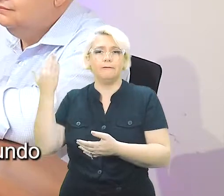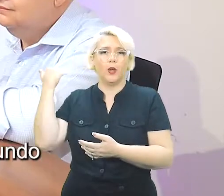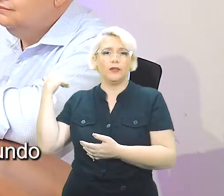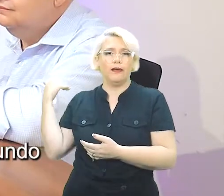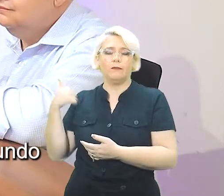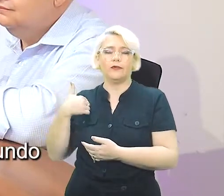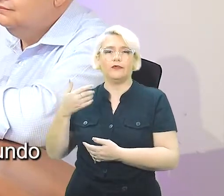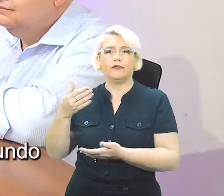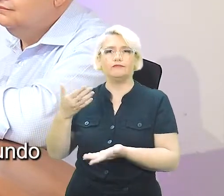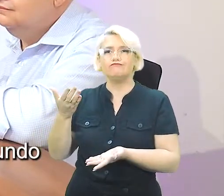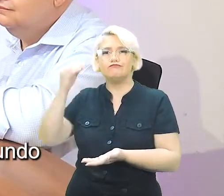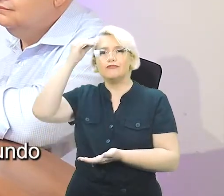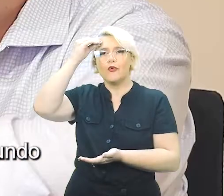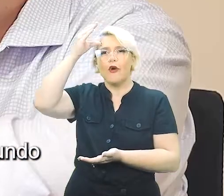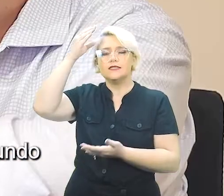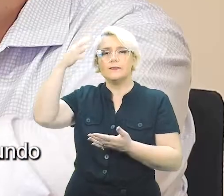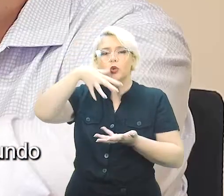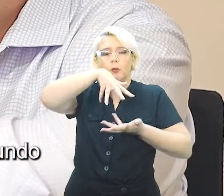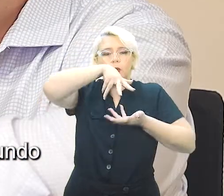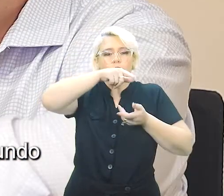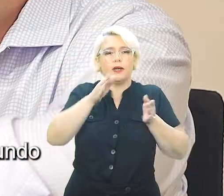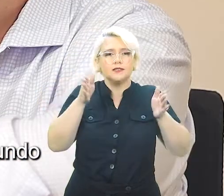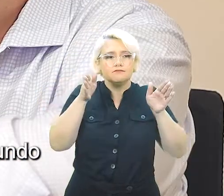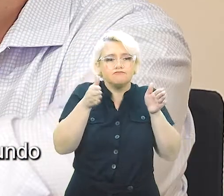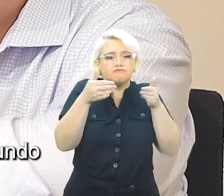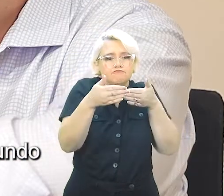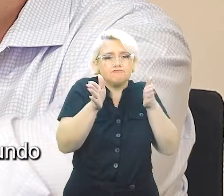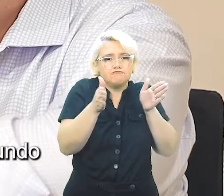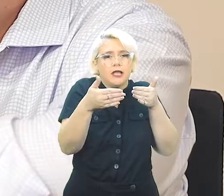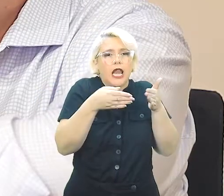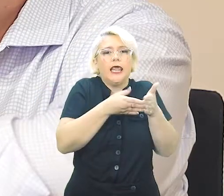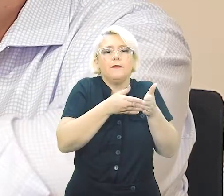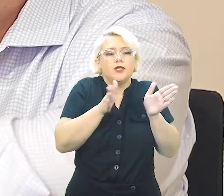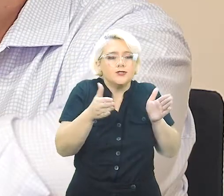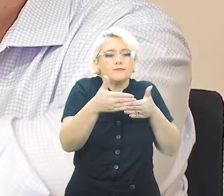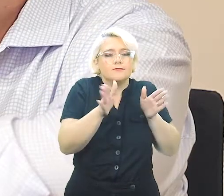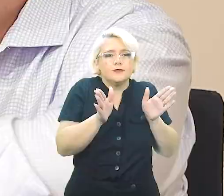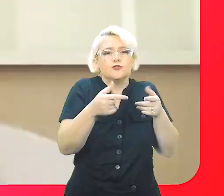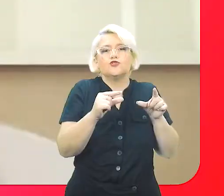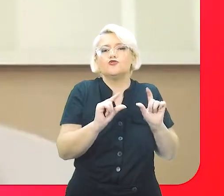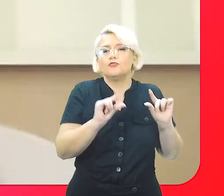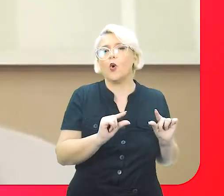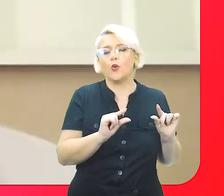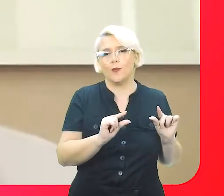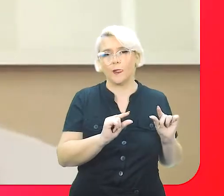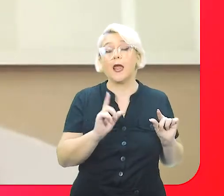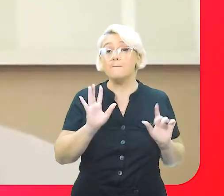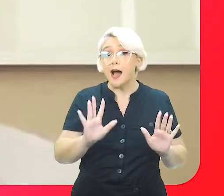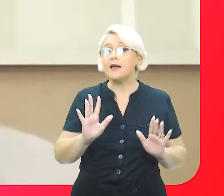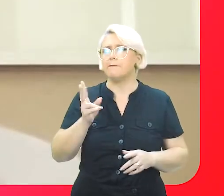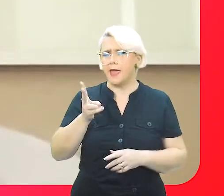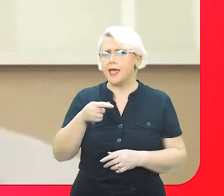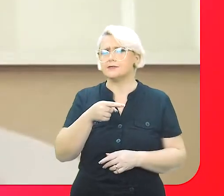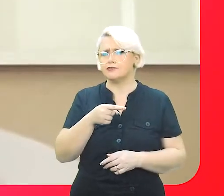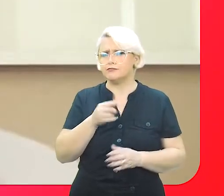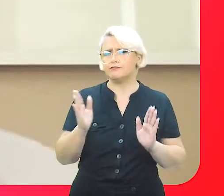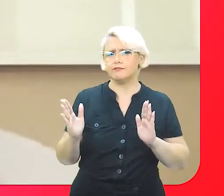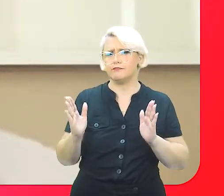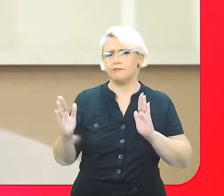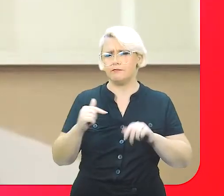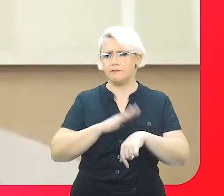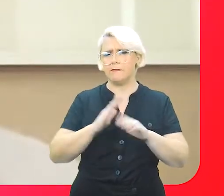esse conhecimento do mundo era bem mais limitado, né? Mas, assim mesmo, eu acho que